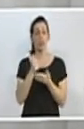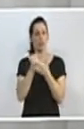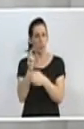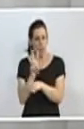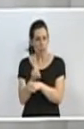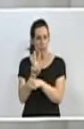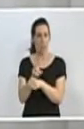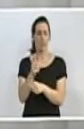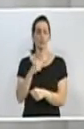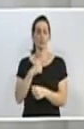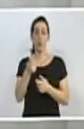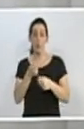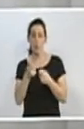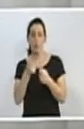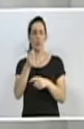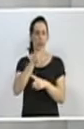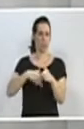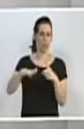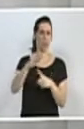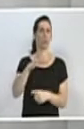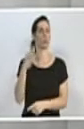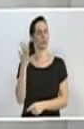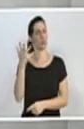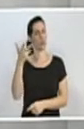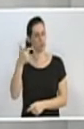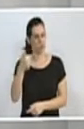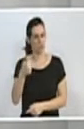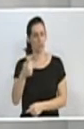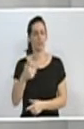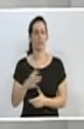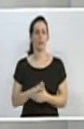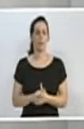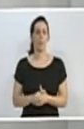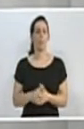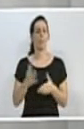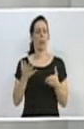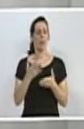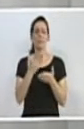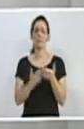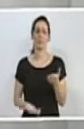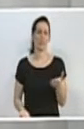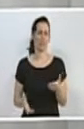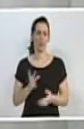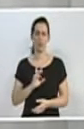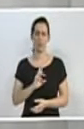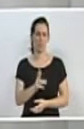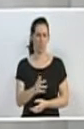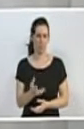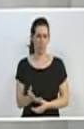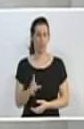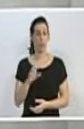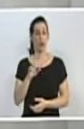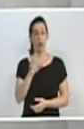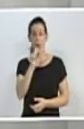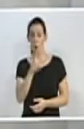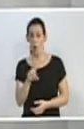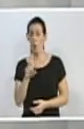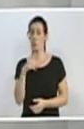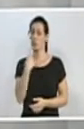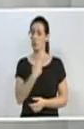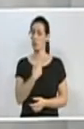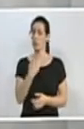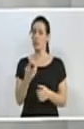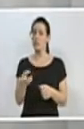controle social muito eficiente e que já fiz referência aqui, vou repetir, hoje perdido. Ou nós resgatamos o